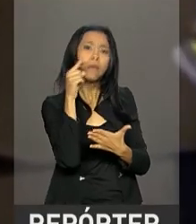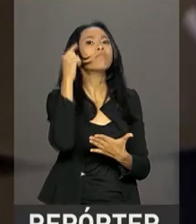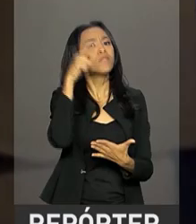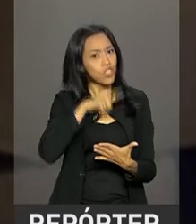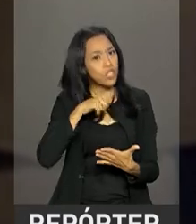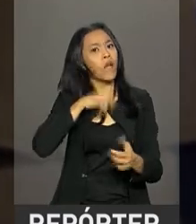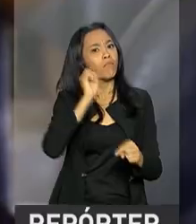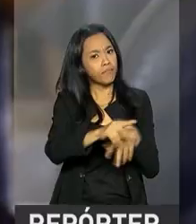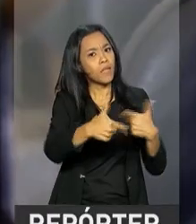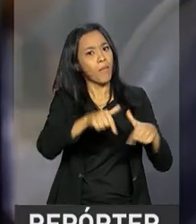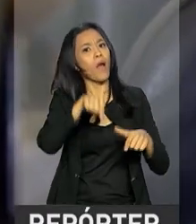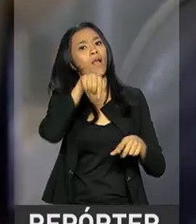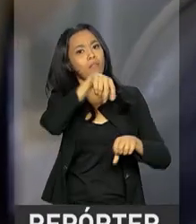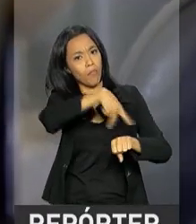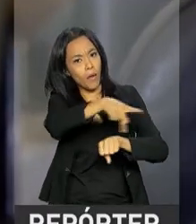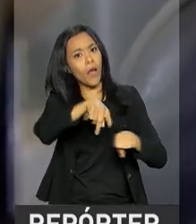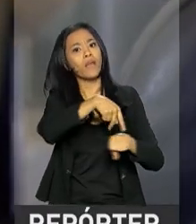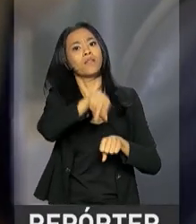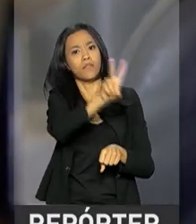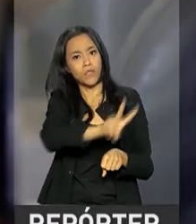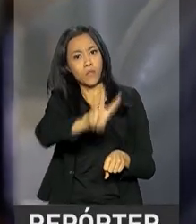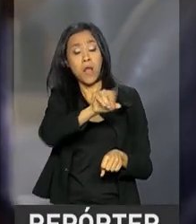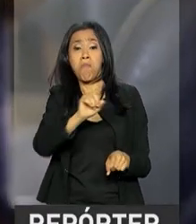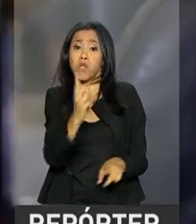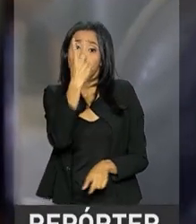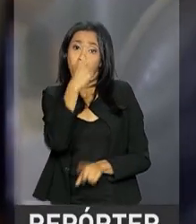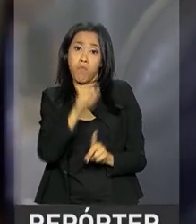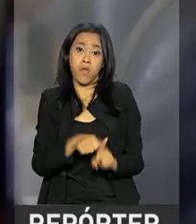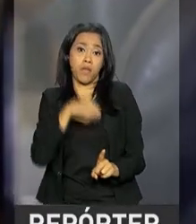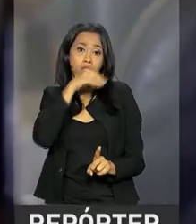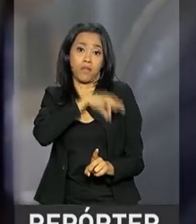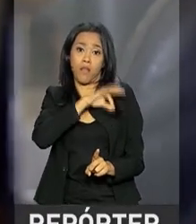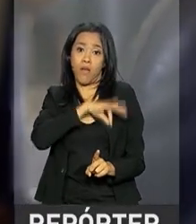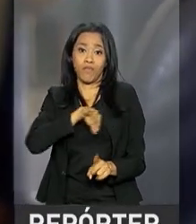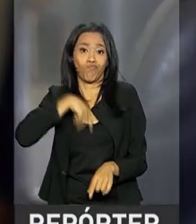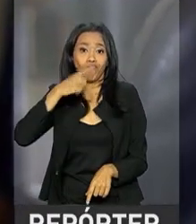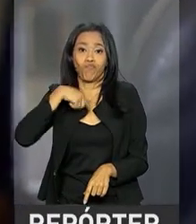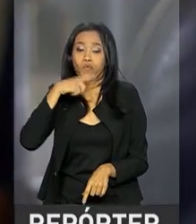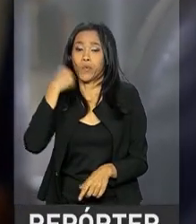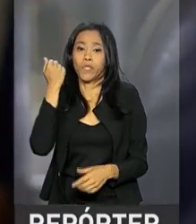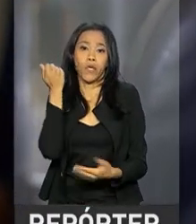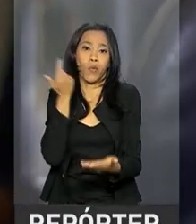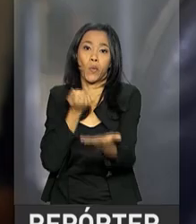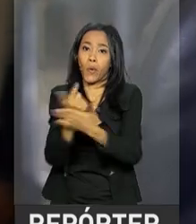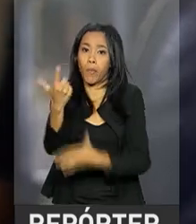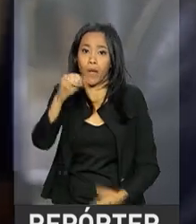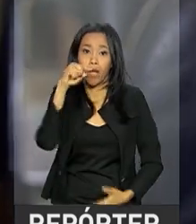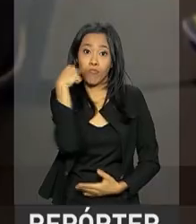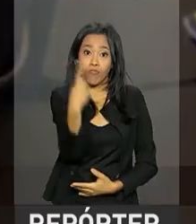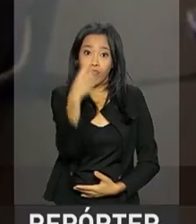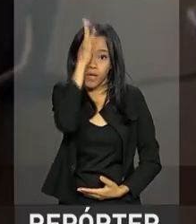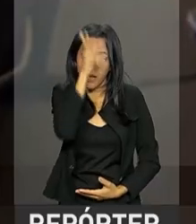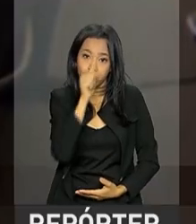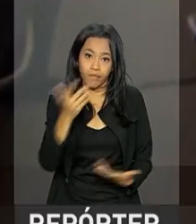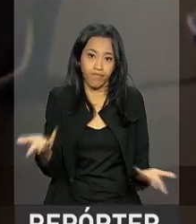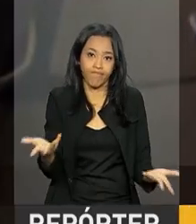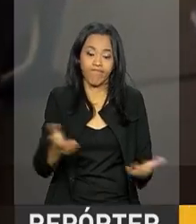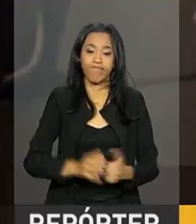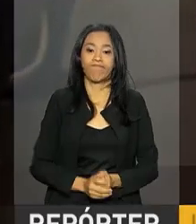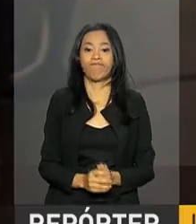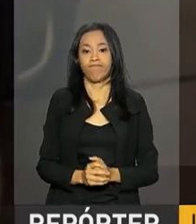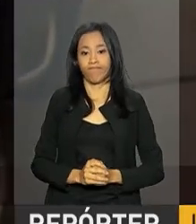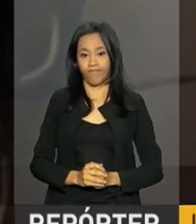emprego na Venezuela, mas com o salário de um mês de trabalho, não conseguia comprar sequer um frango. Para comprar um